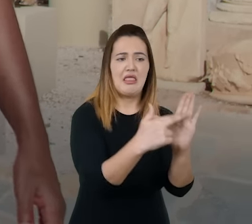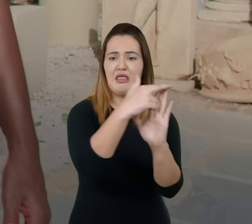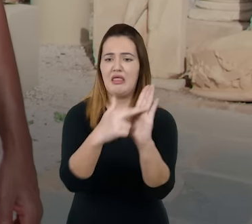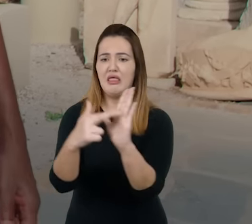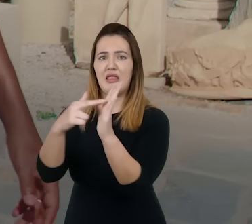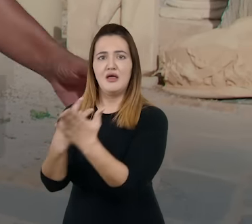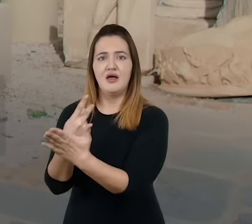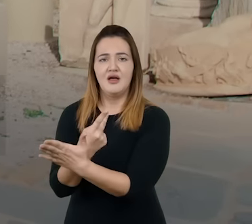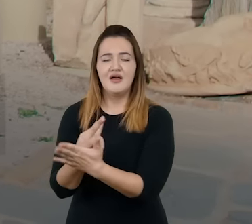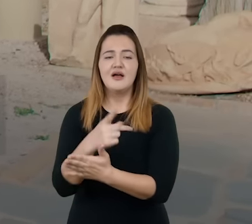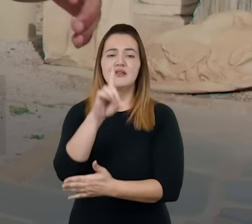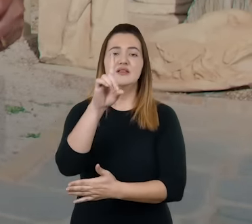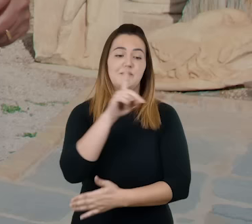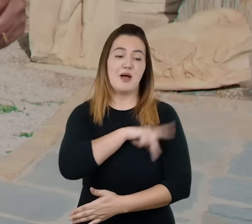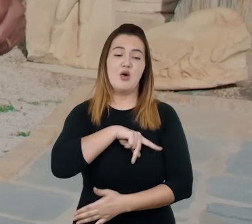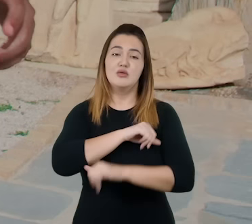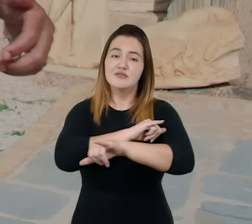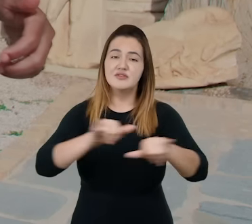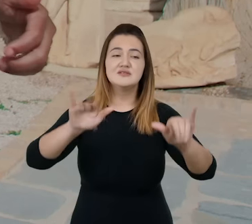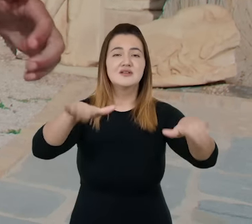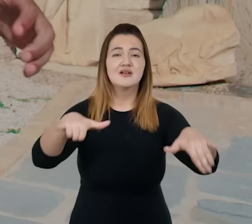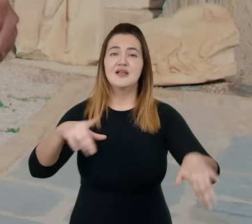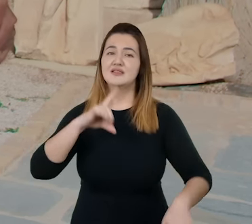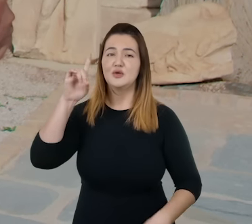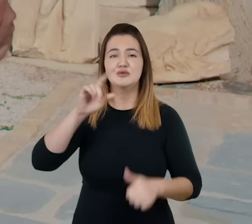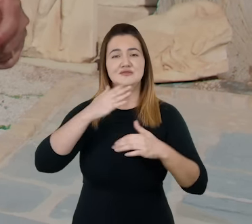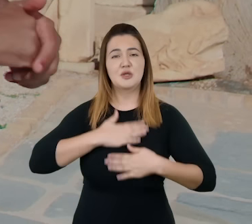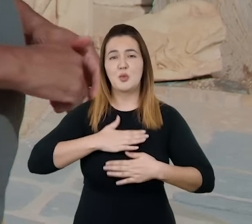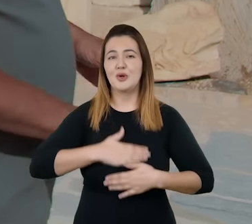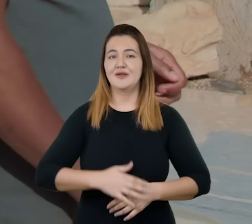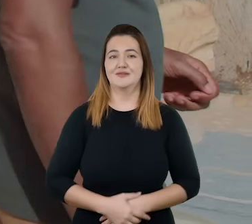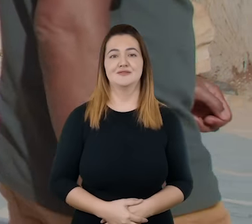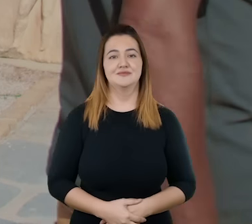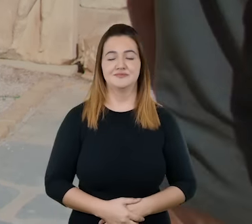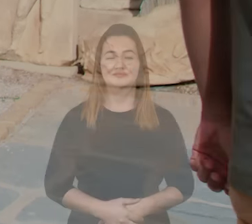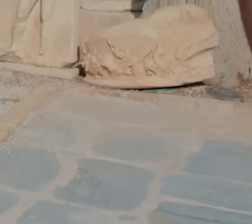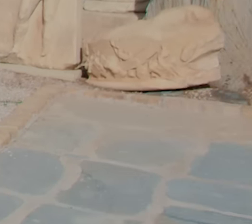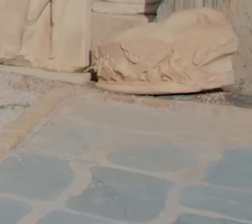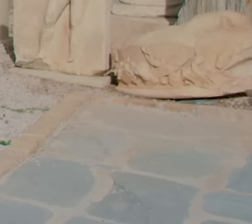e ao mesmo tempo religioso como esse aqui de Corinto.